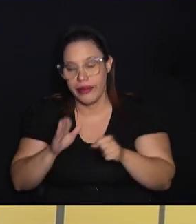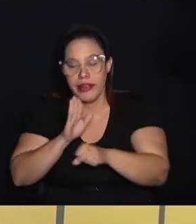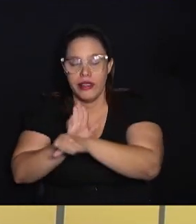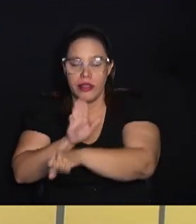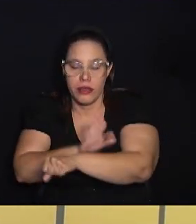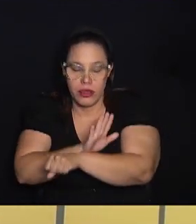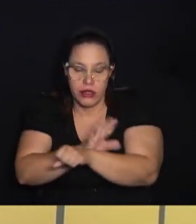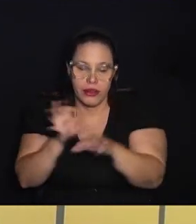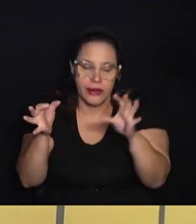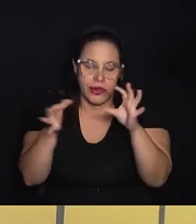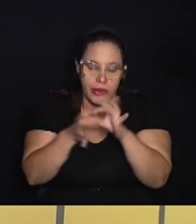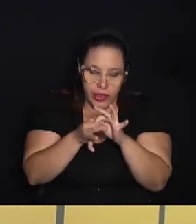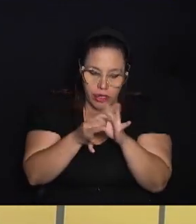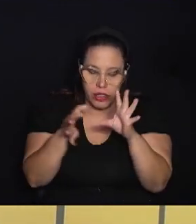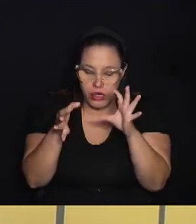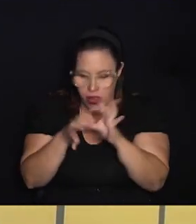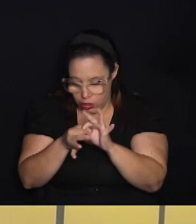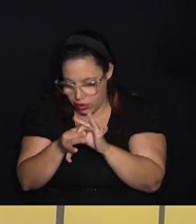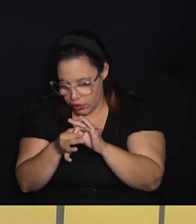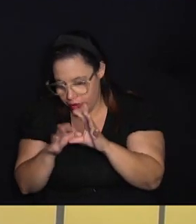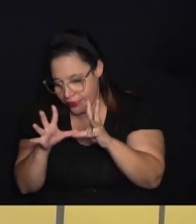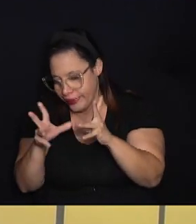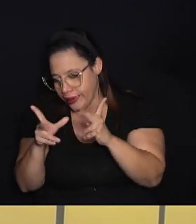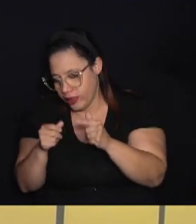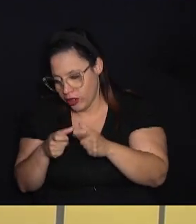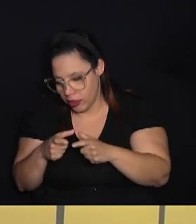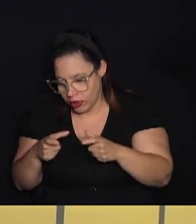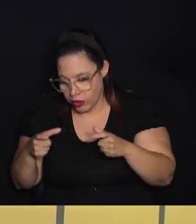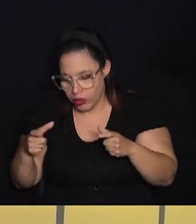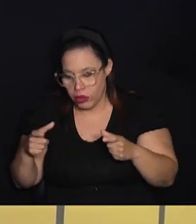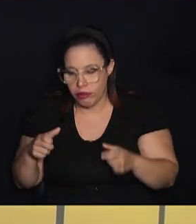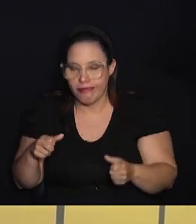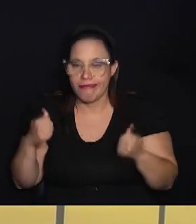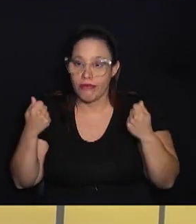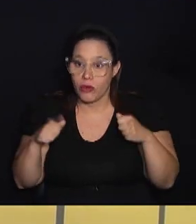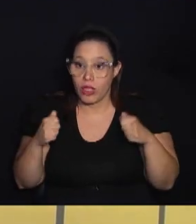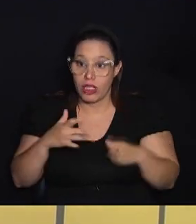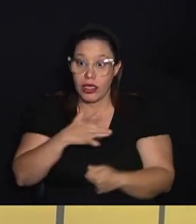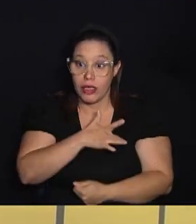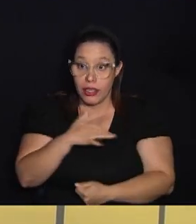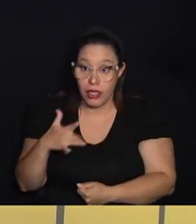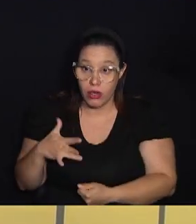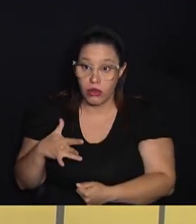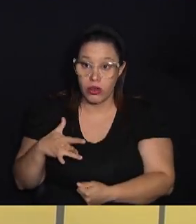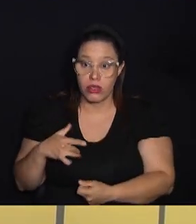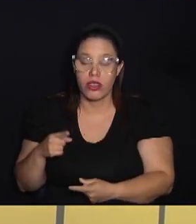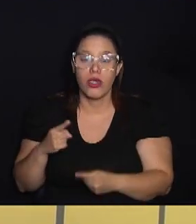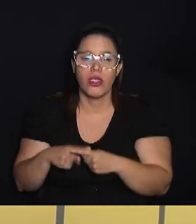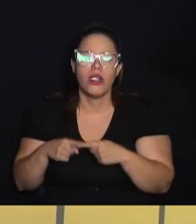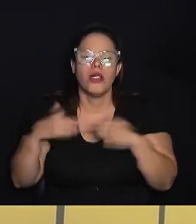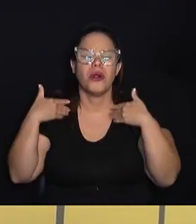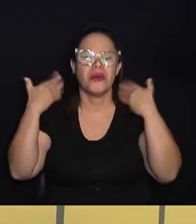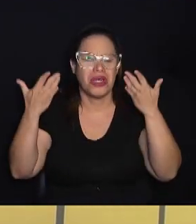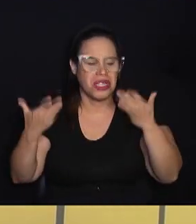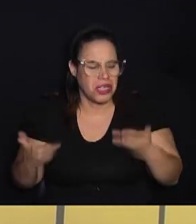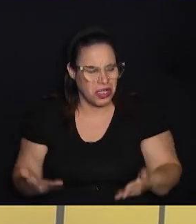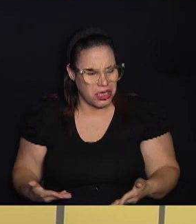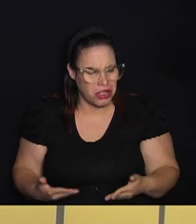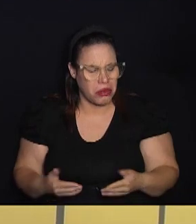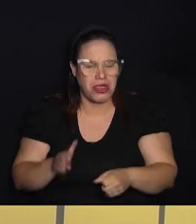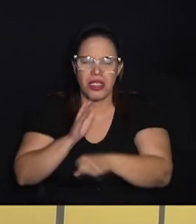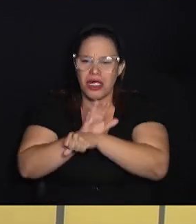integral de várias dimensões da da Necessidade em saúde porque a gente é muito complexo e a gente precisa de